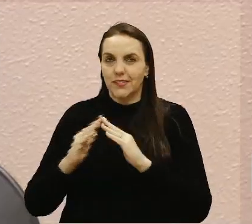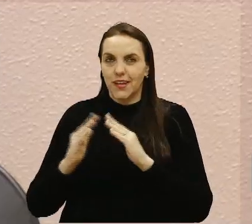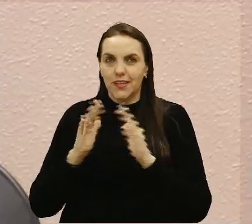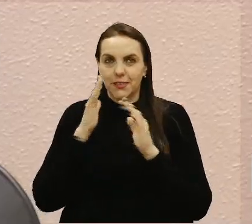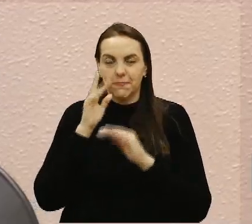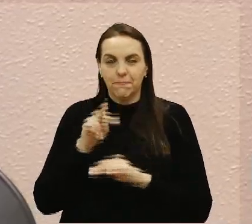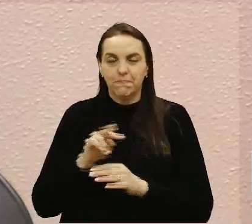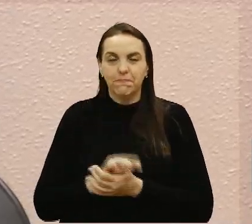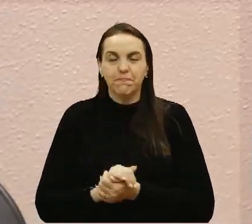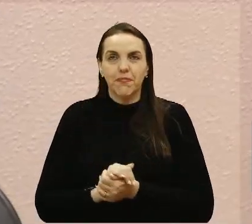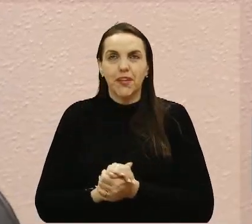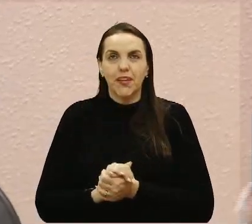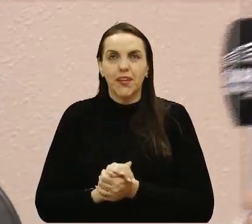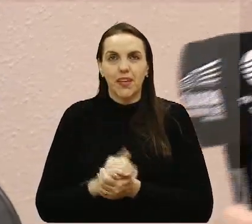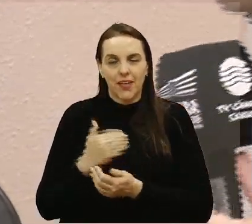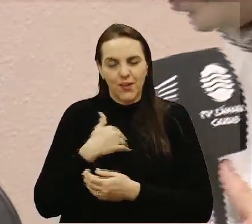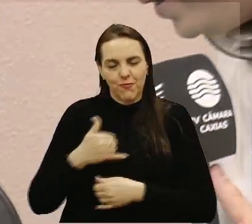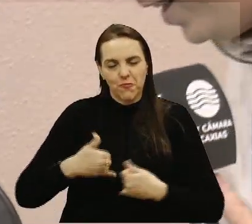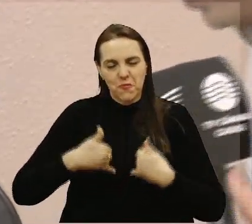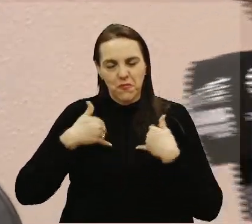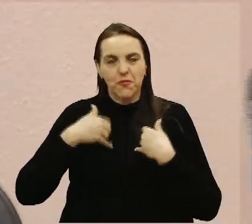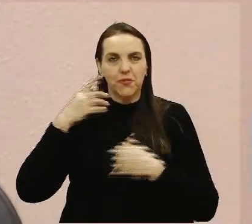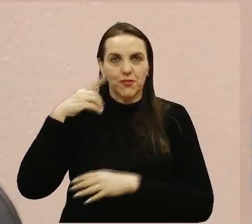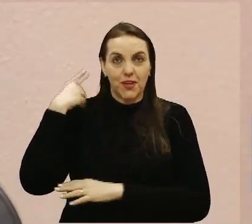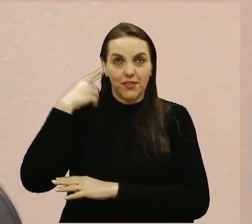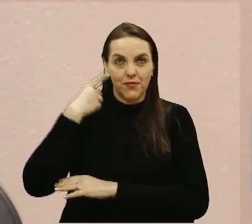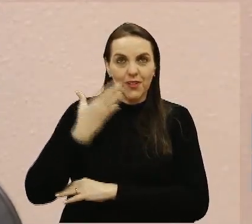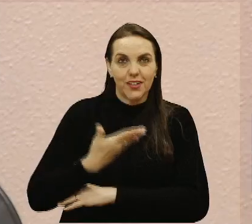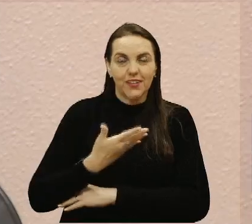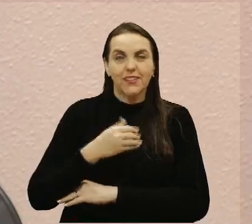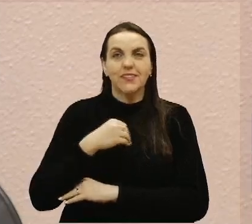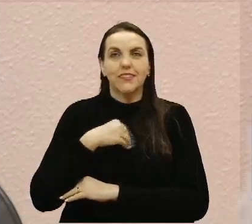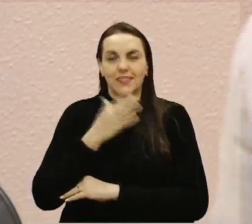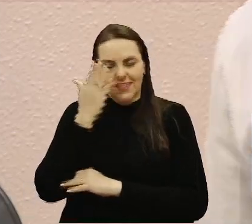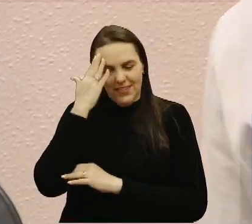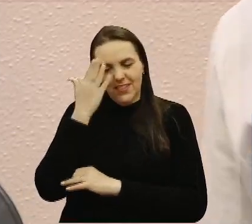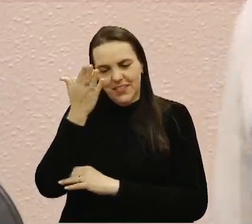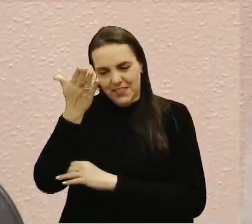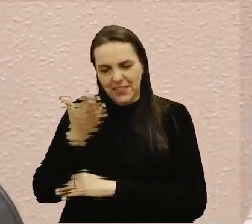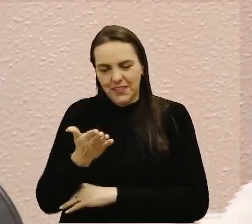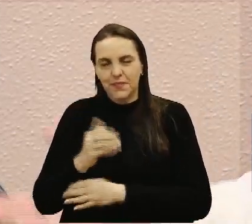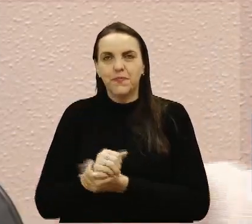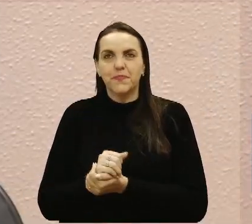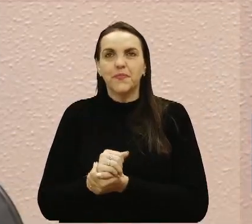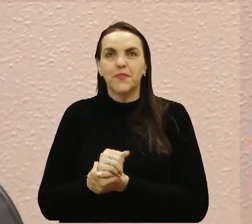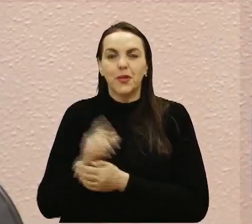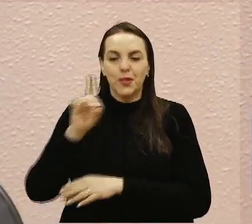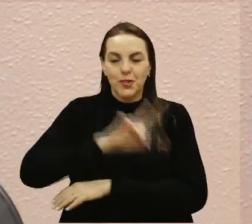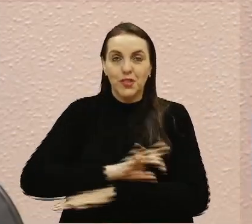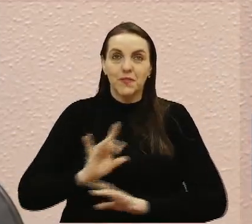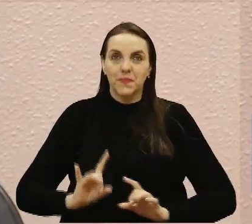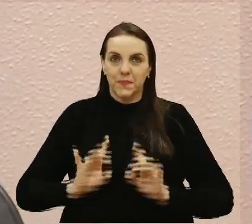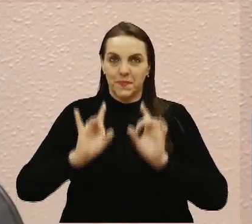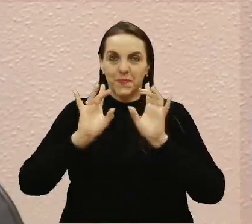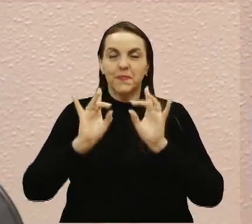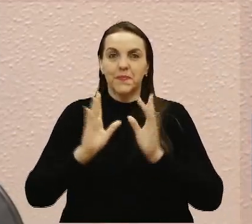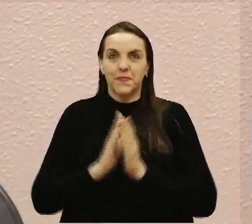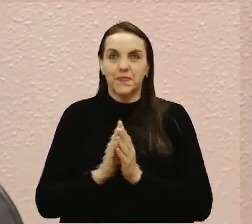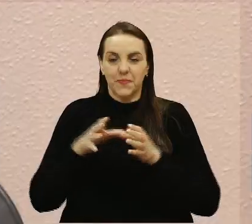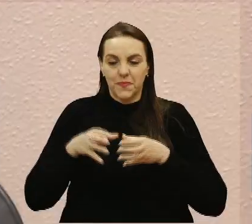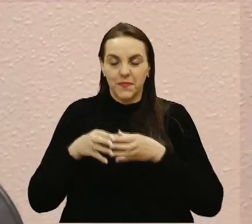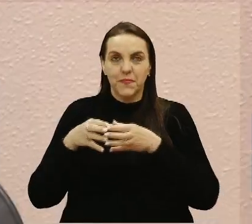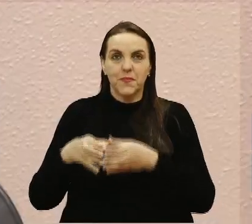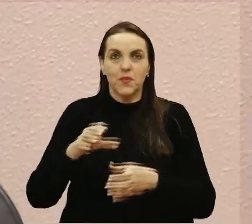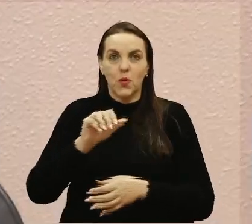Presidente, eu orgulhosamente sou advogado, bem sabe Vossa Excelência, e nesse dia especial recebemos uma comitiva da